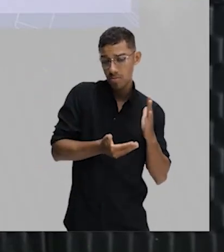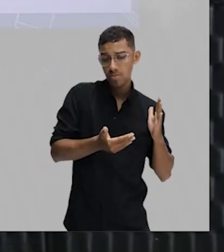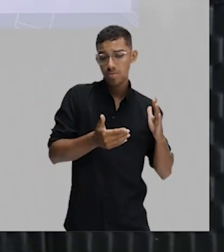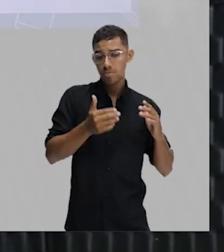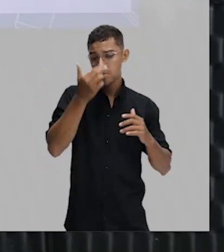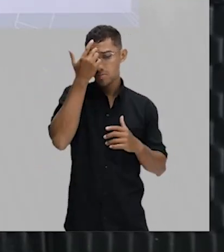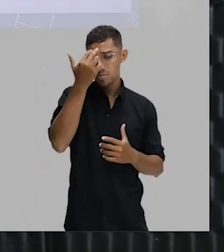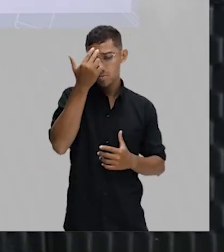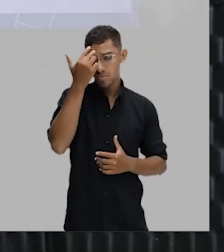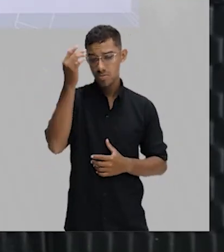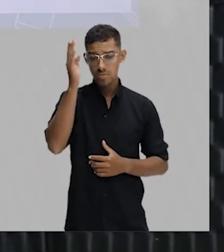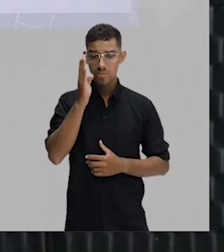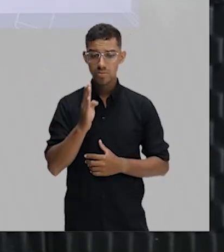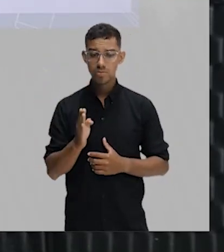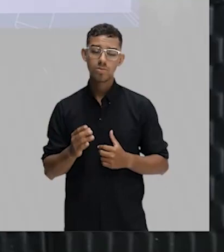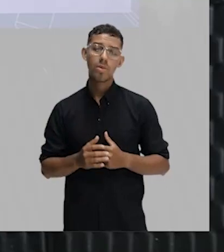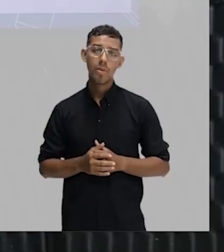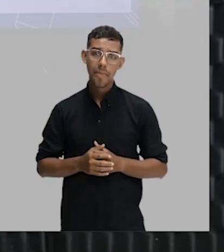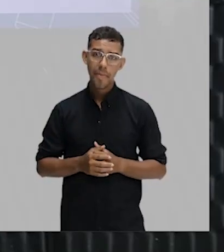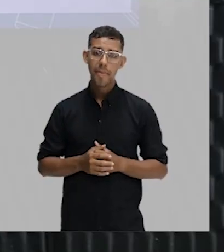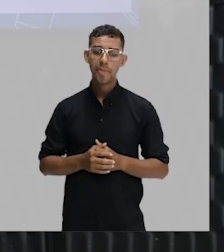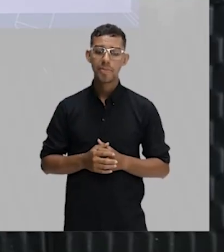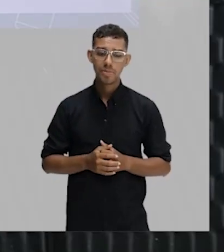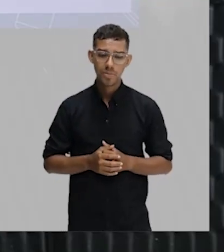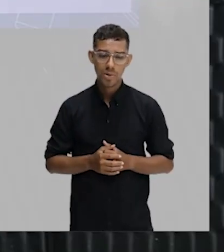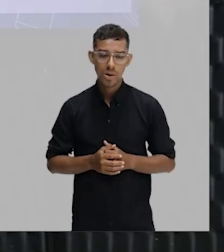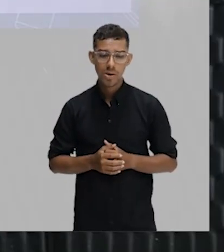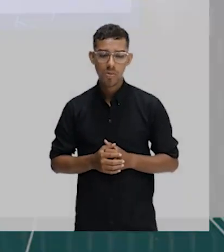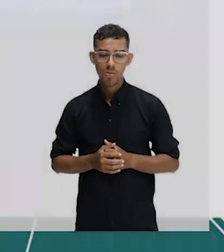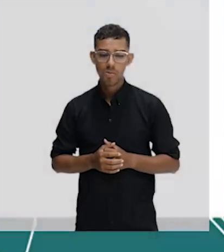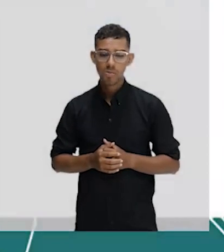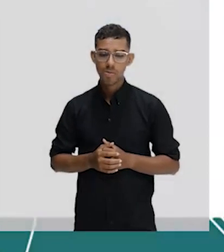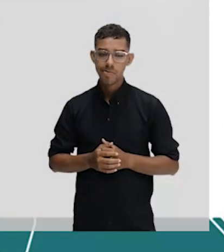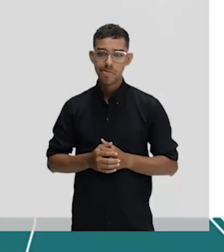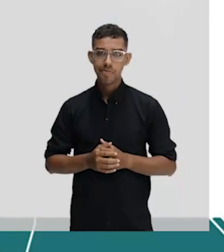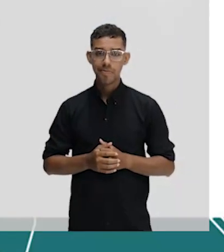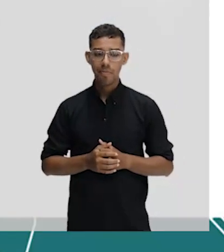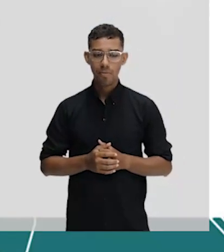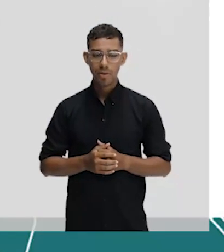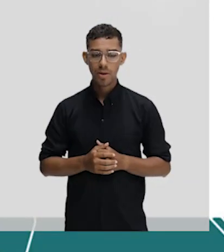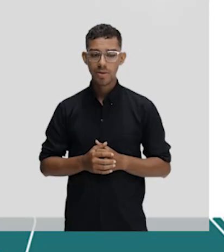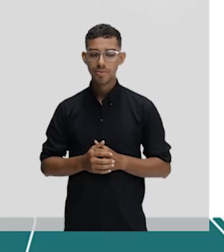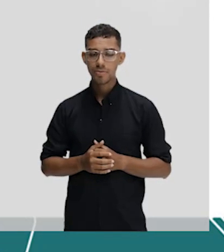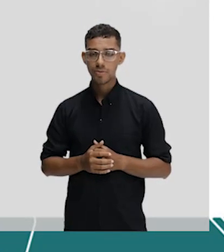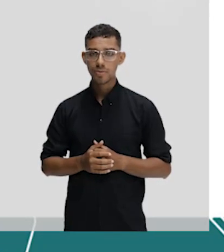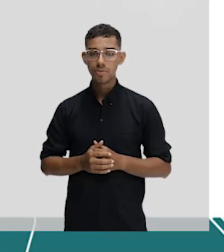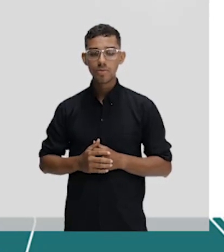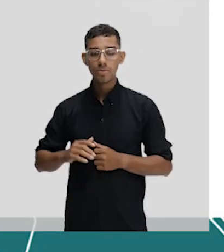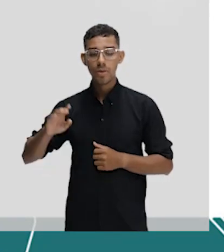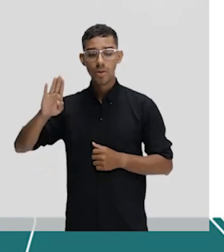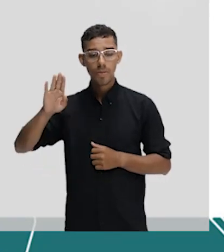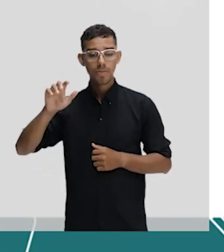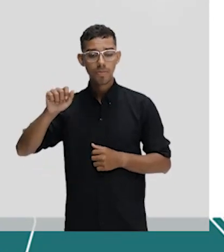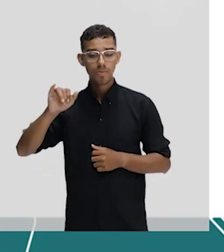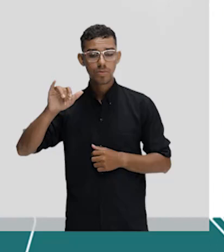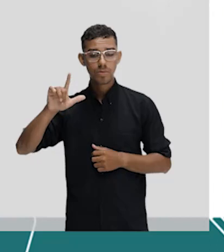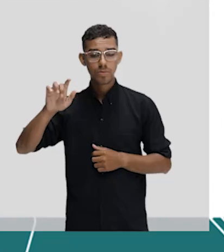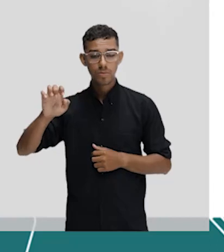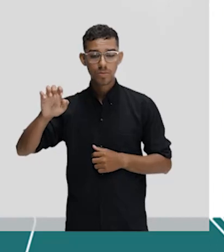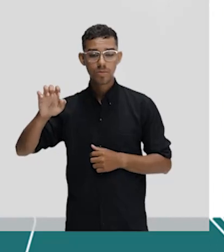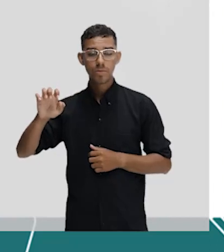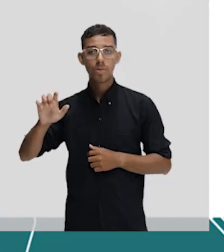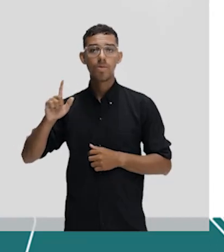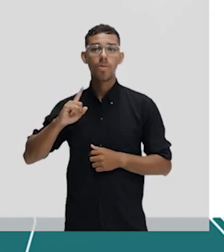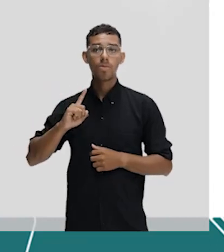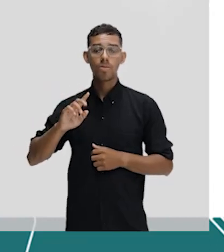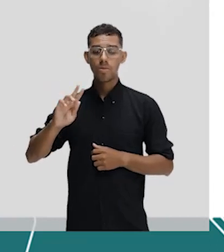da história do Brasil. Mas a gente está reconstituindo. Casa do Baile de Belo Horizonte, conjunto arquitetônico na